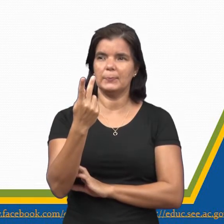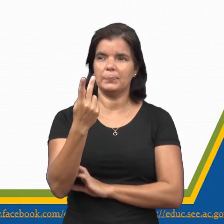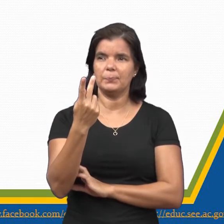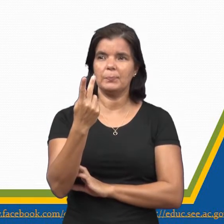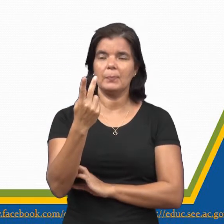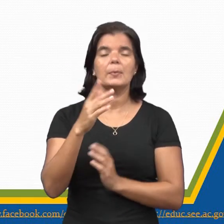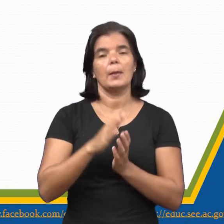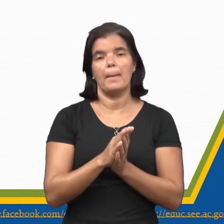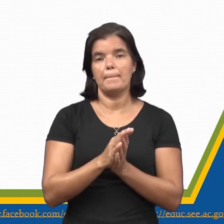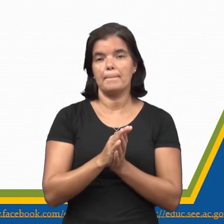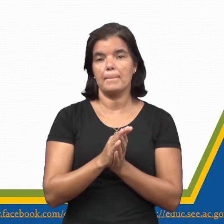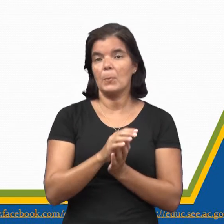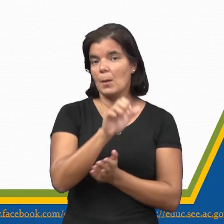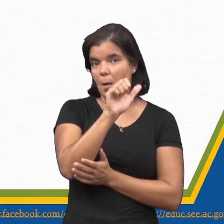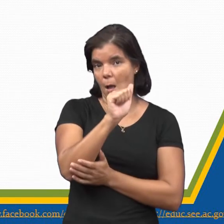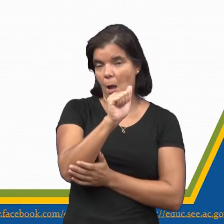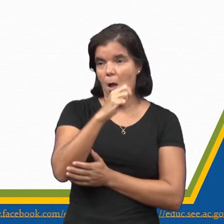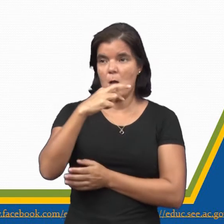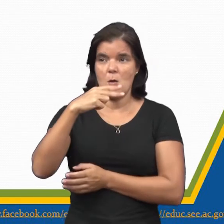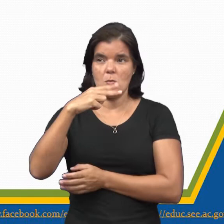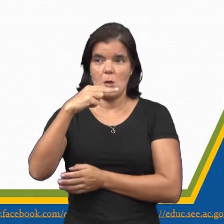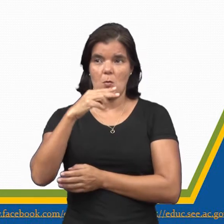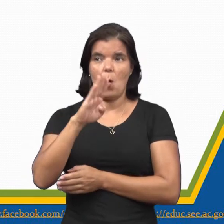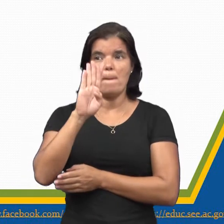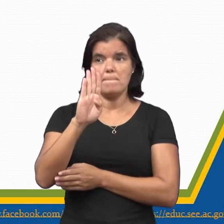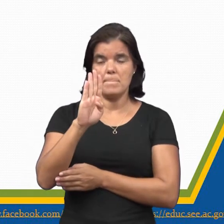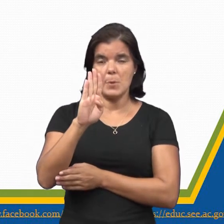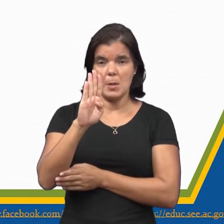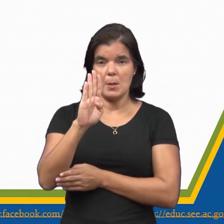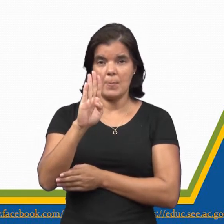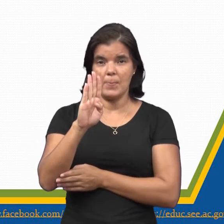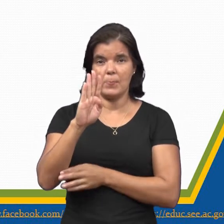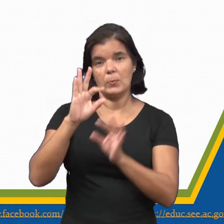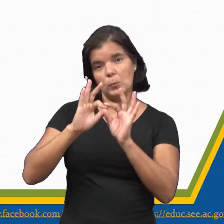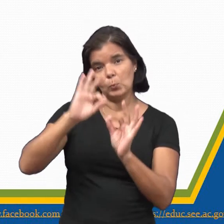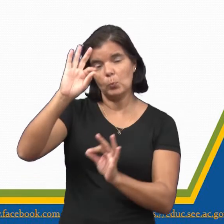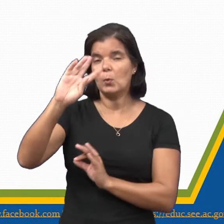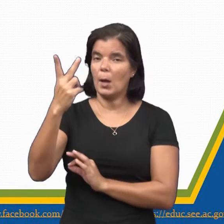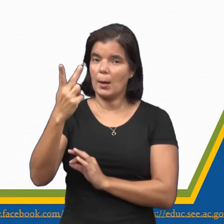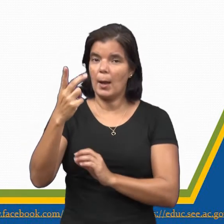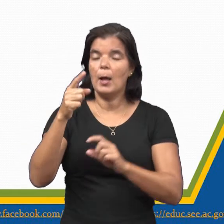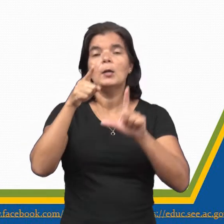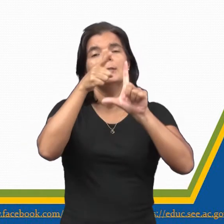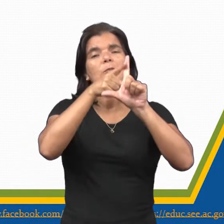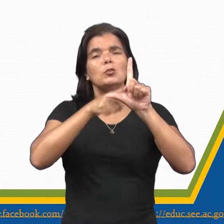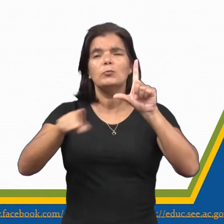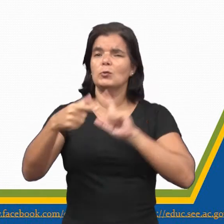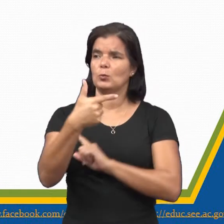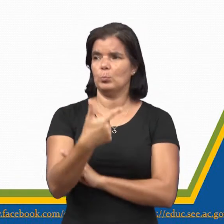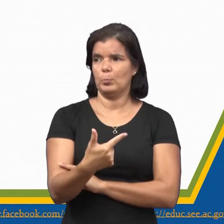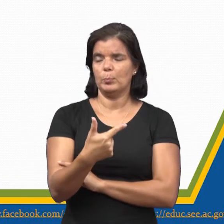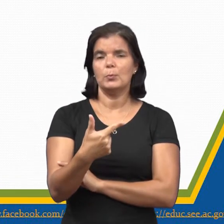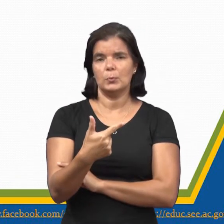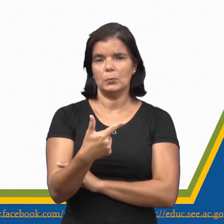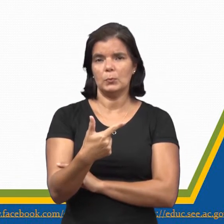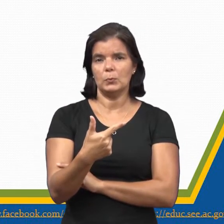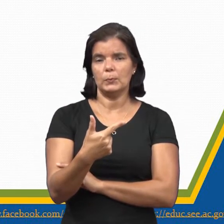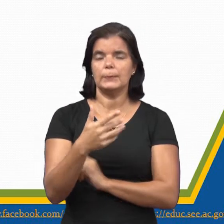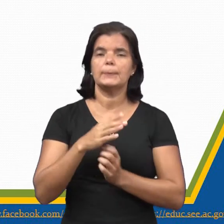a base, o produto entre a base e a altura, dividido por 2. Essa é a fórmula mais básica para calcular a área de um